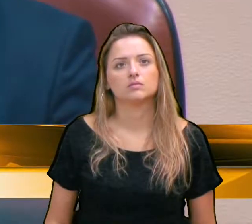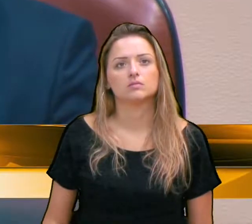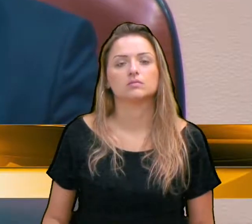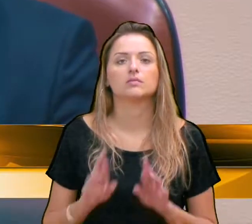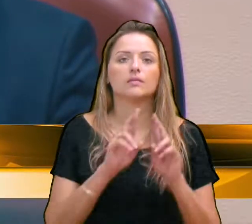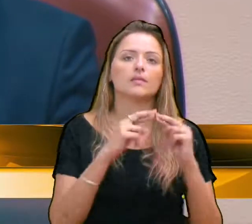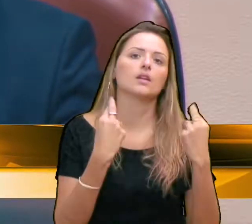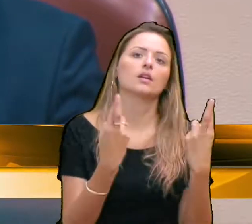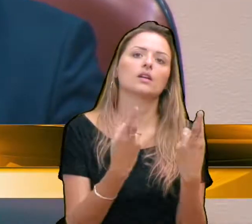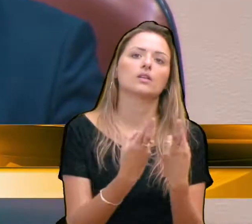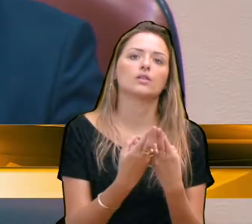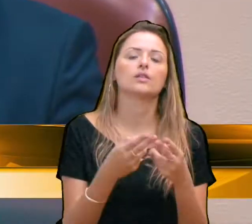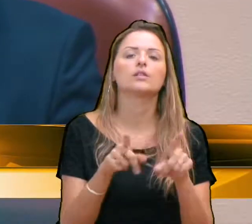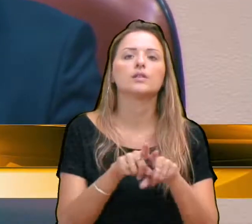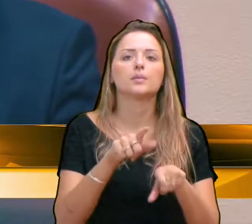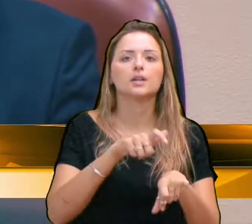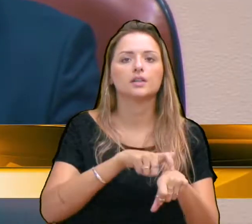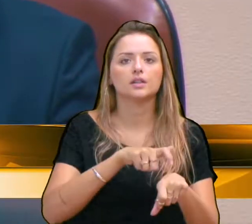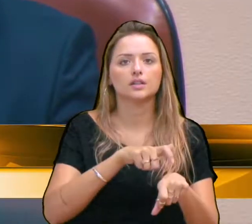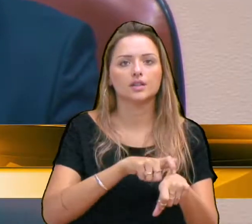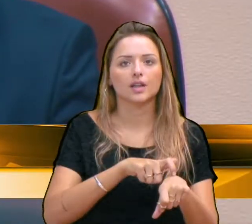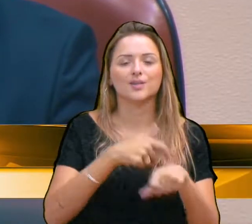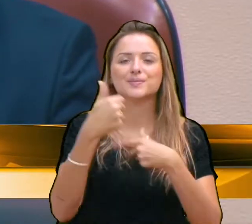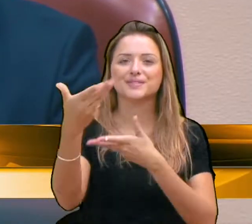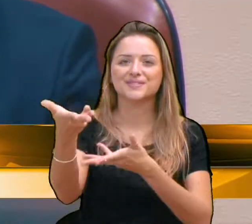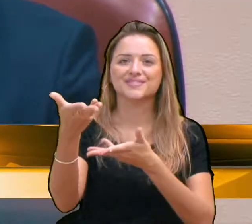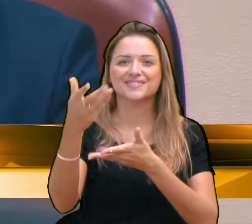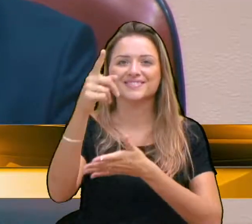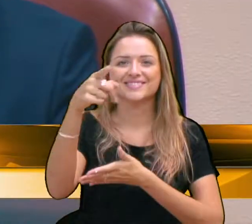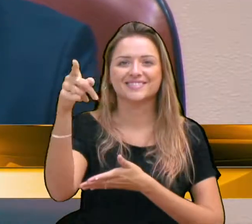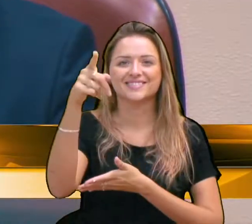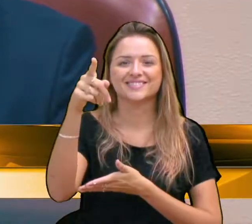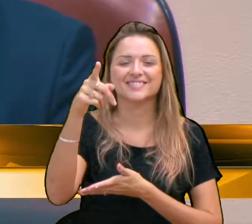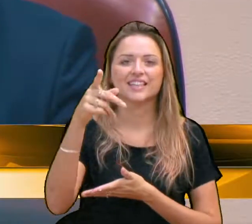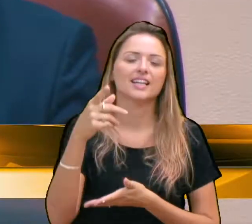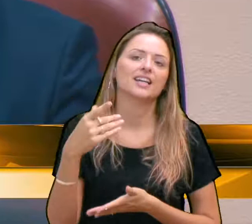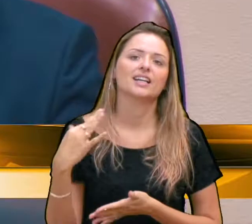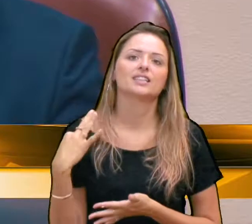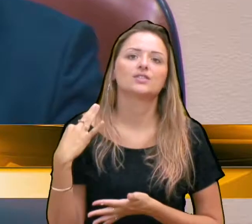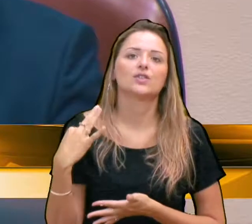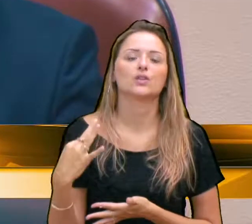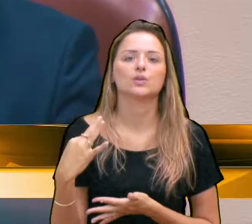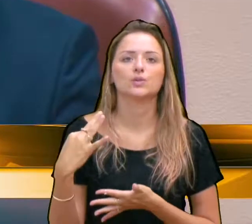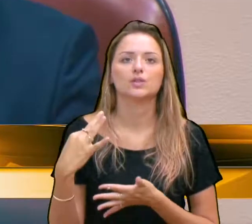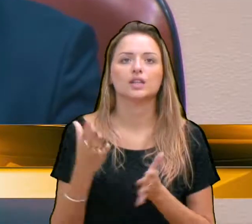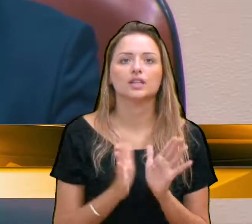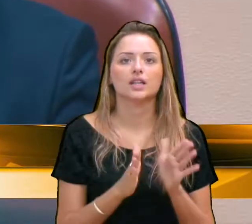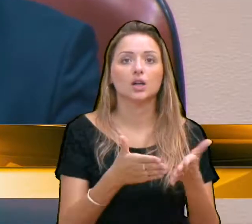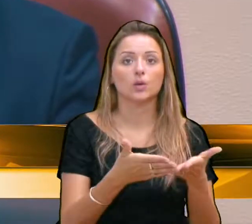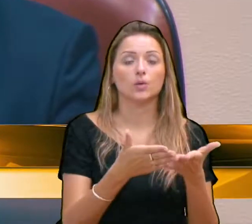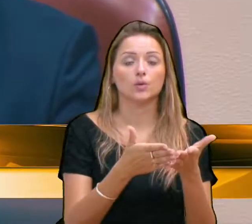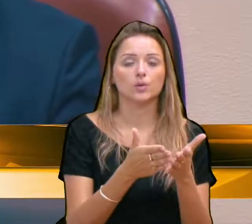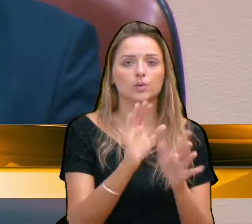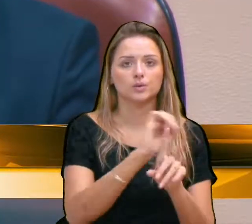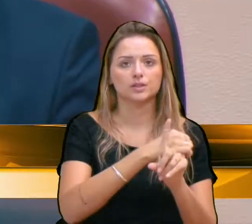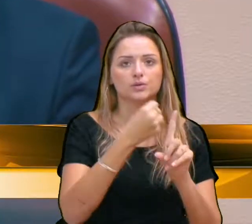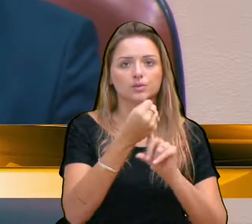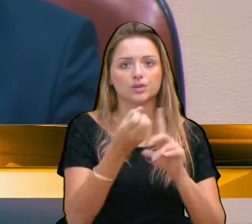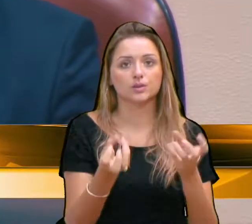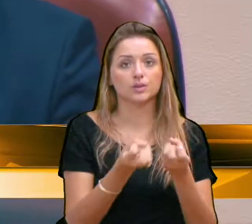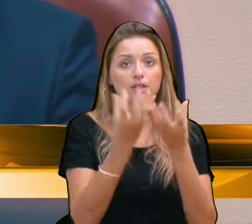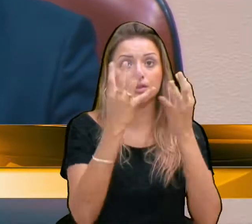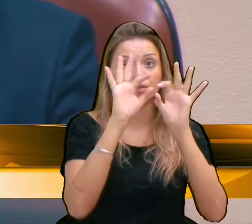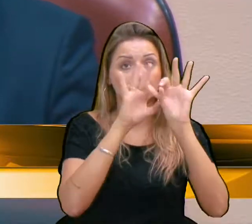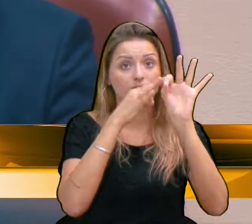Sessão ordinária abre espaço para receber as candidatas rainha e representantes da Comissão Social da Festa da Uva 2019,